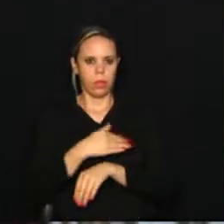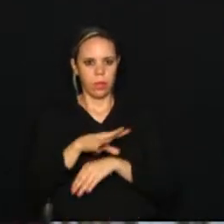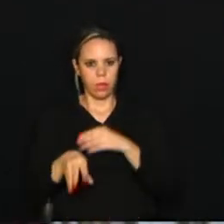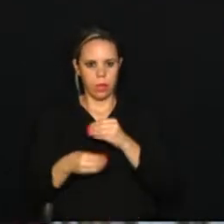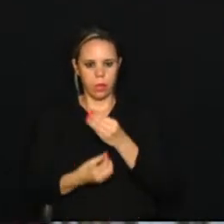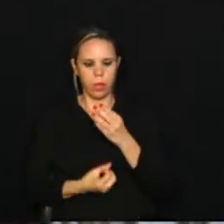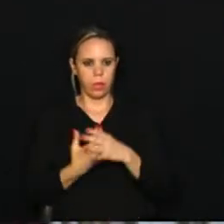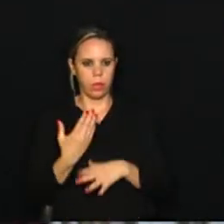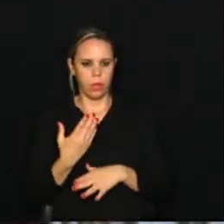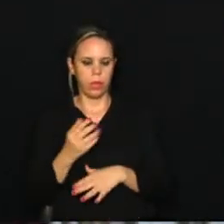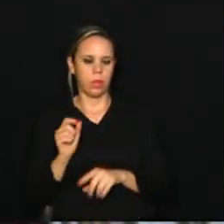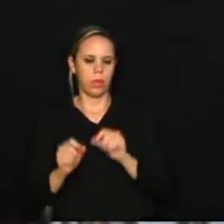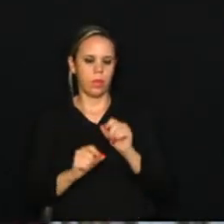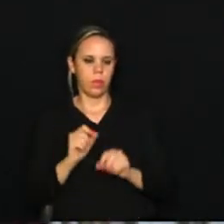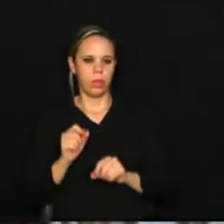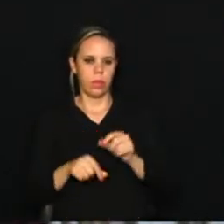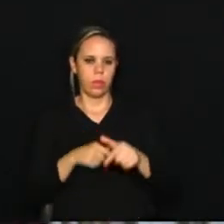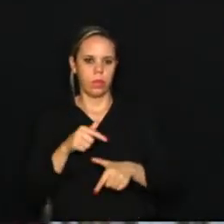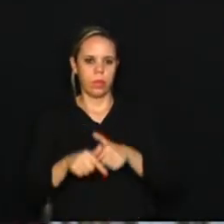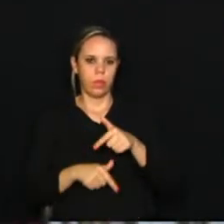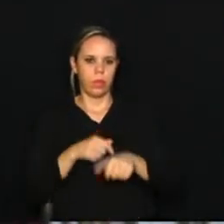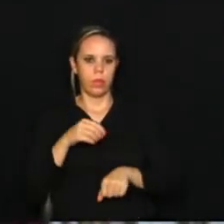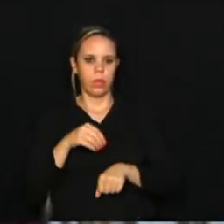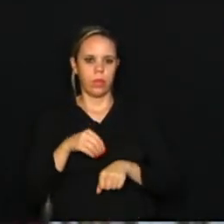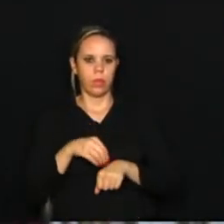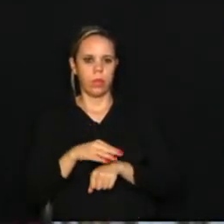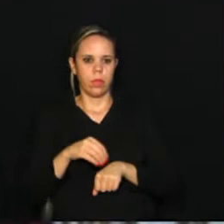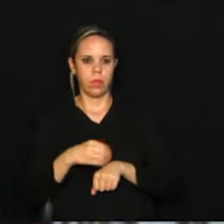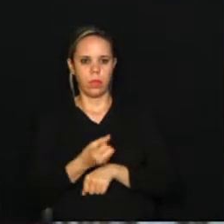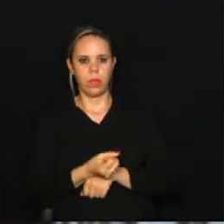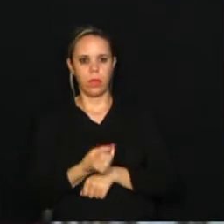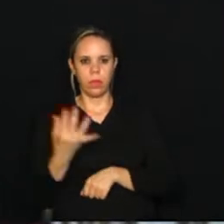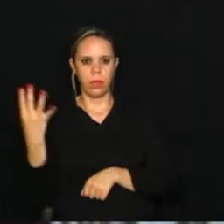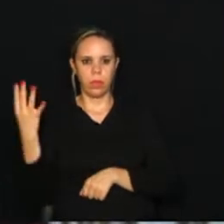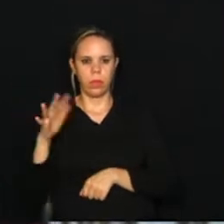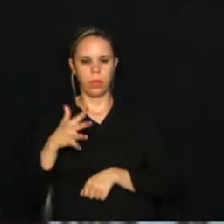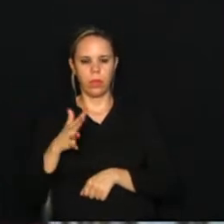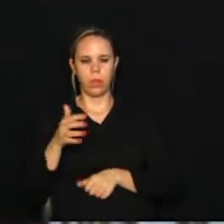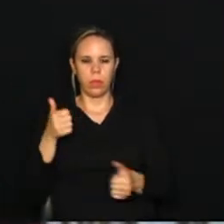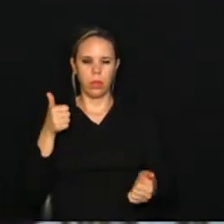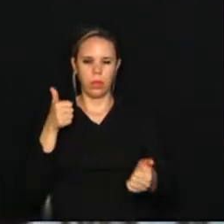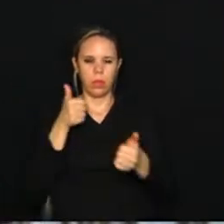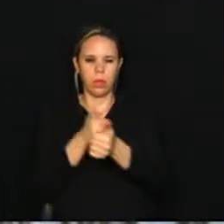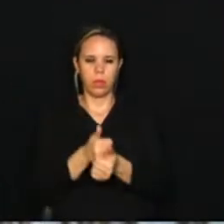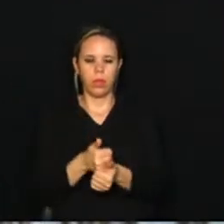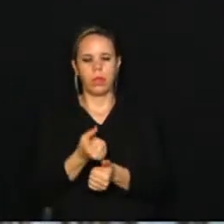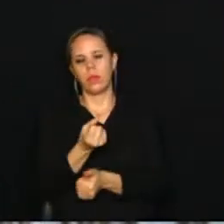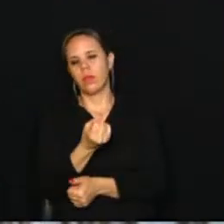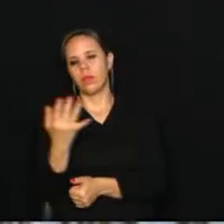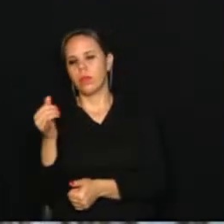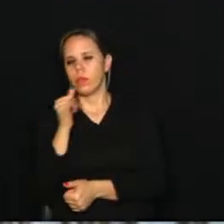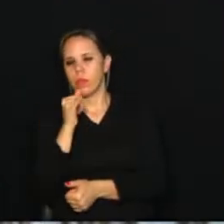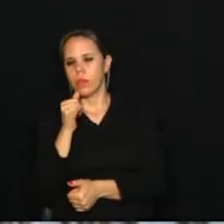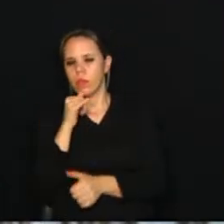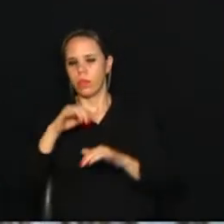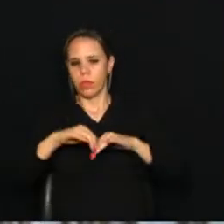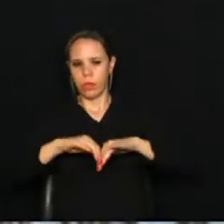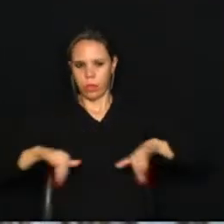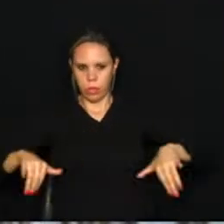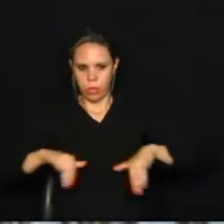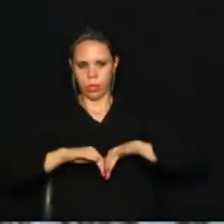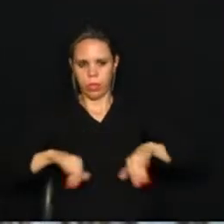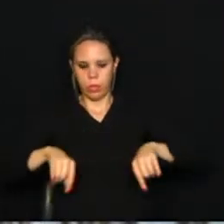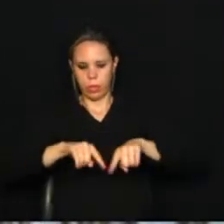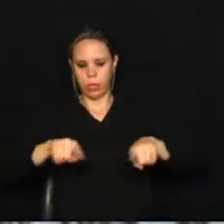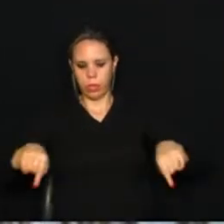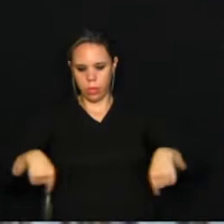implantada de trabalhar com um percentual de aproximadamente 1/3, ou seja, dividindo a